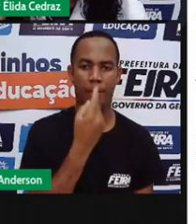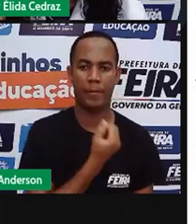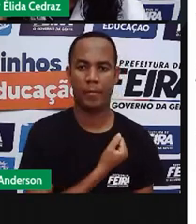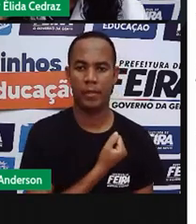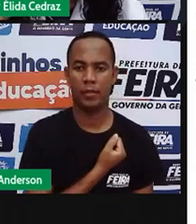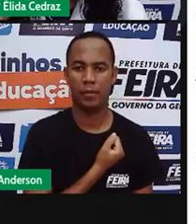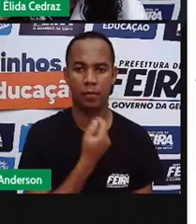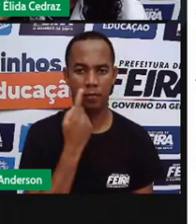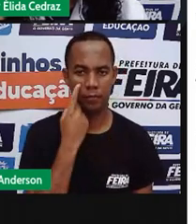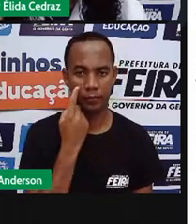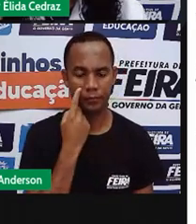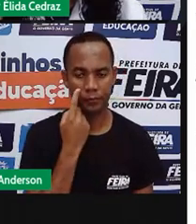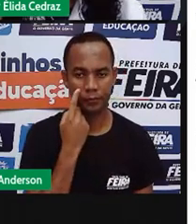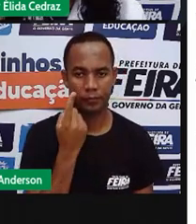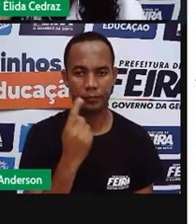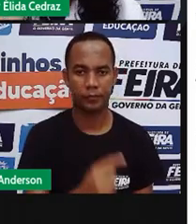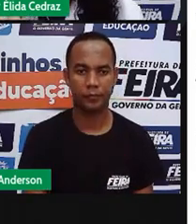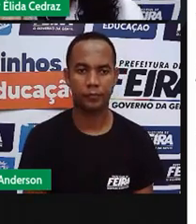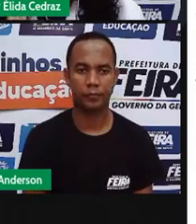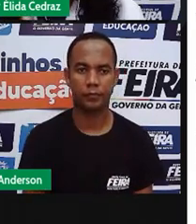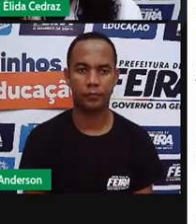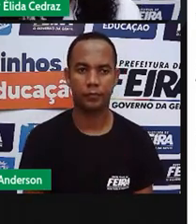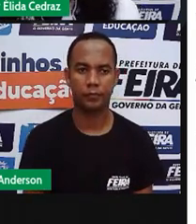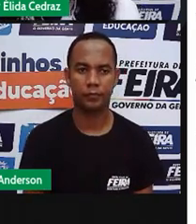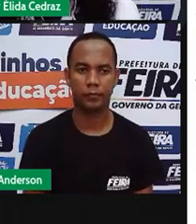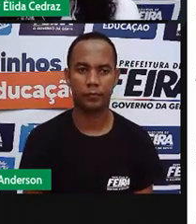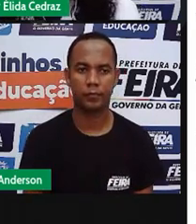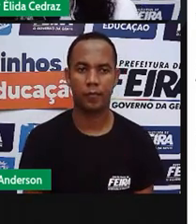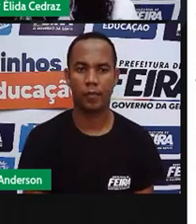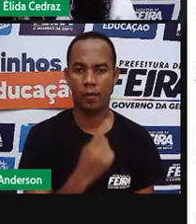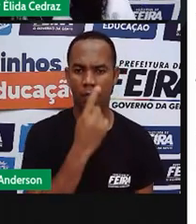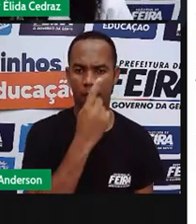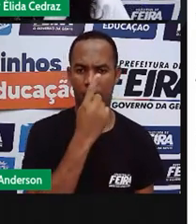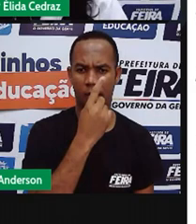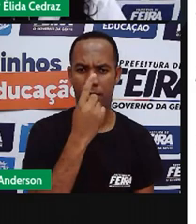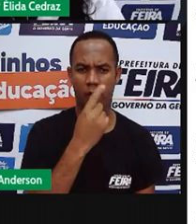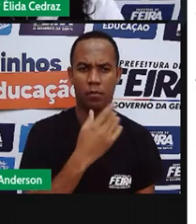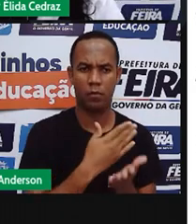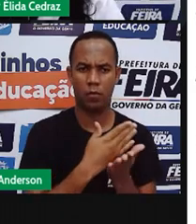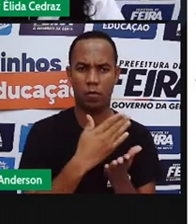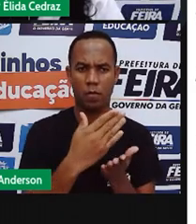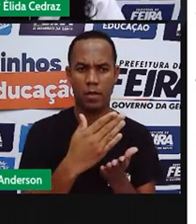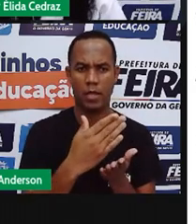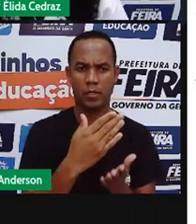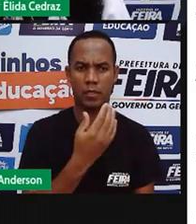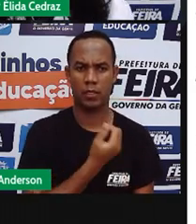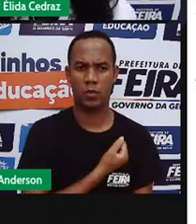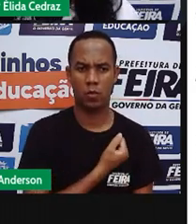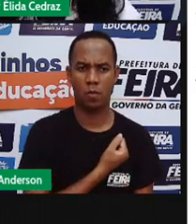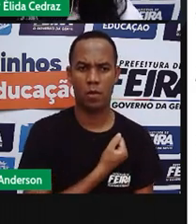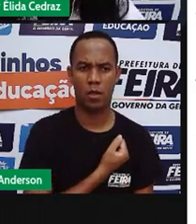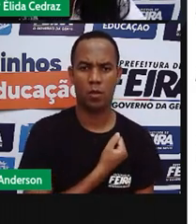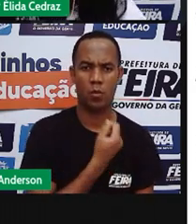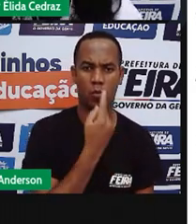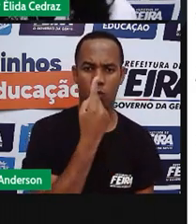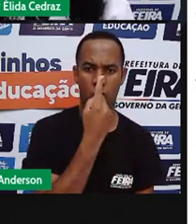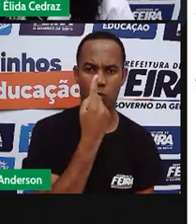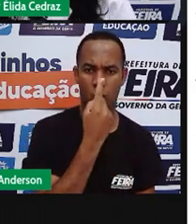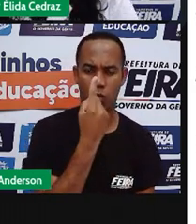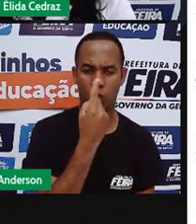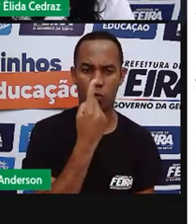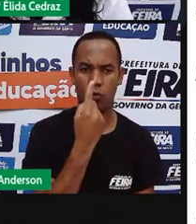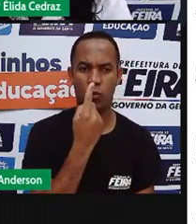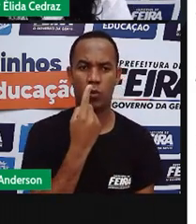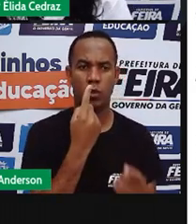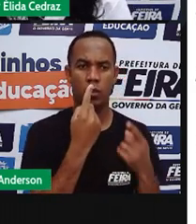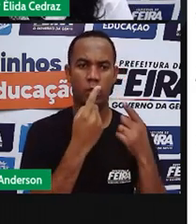com atenção isso. Se o primeiro andar começa com o número 1, o segundo andar vai começar